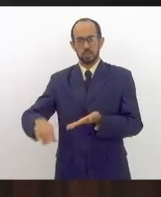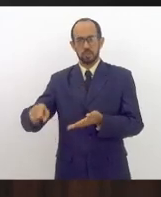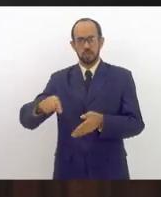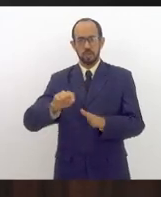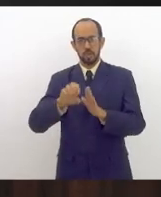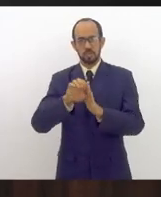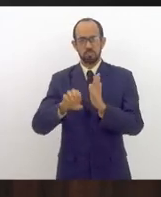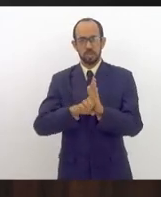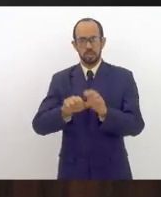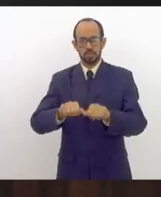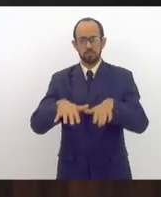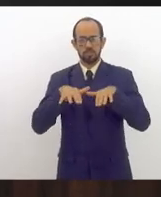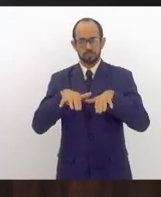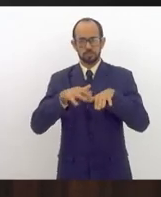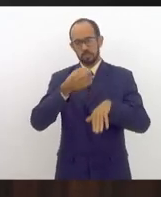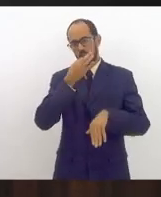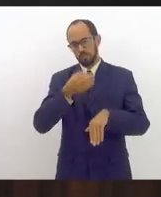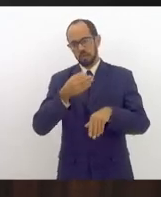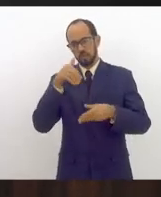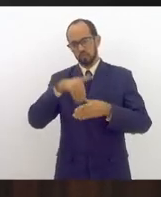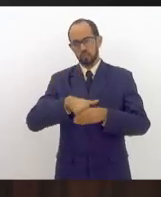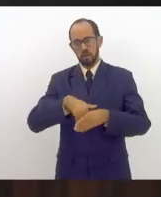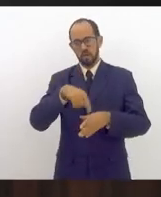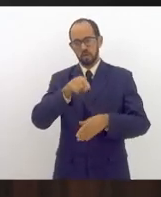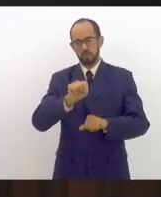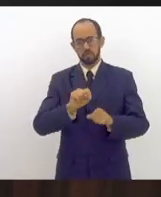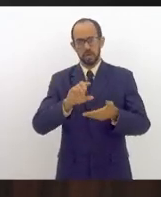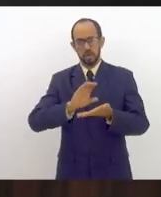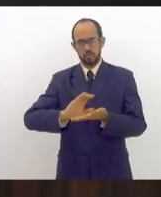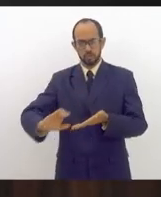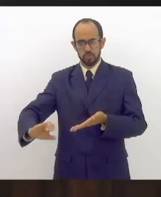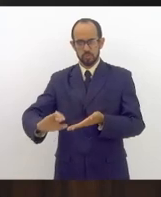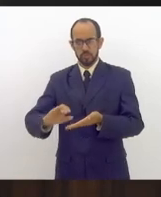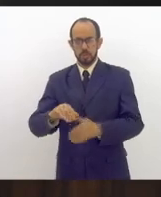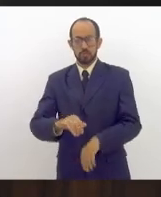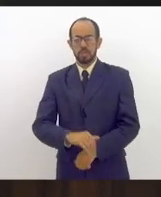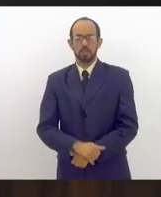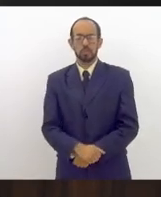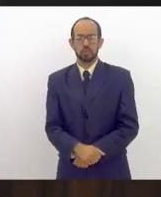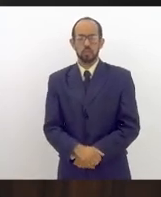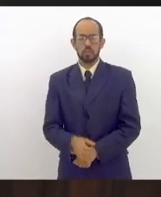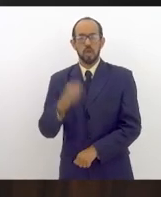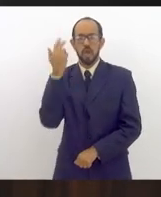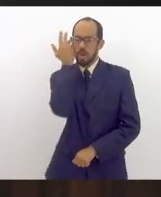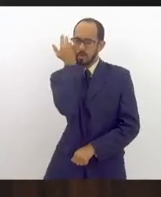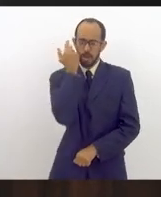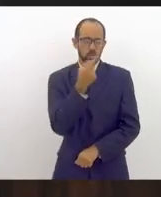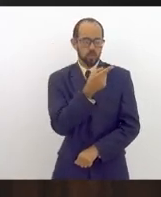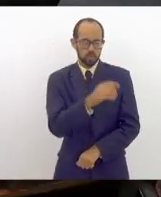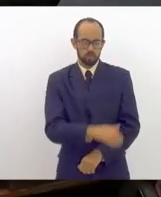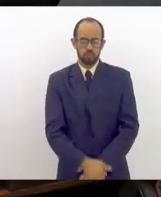emendas de plenária. Para emitir parecer pela Comissão de Orçamento, deputado Eliomar Coelho.